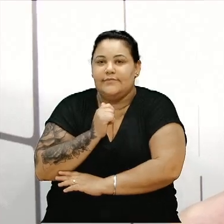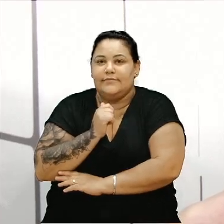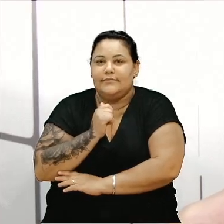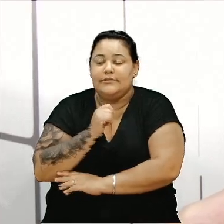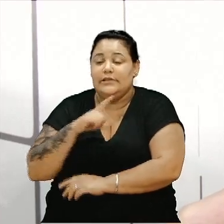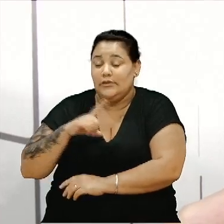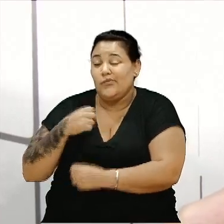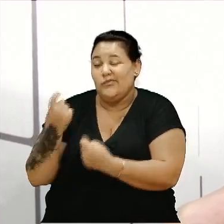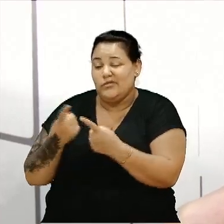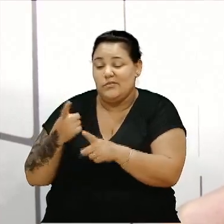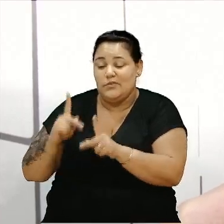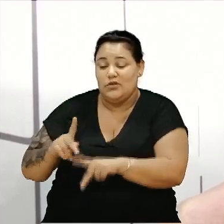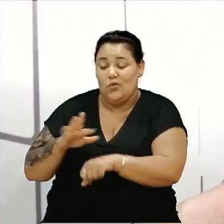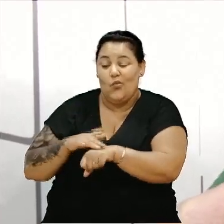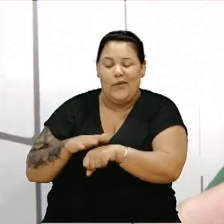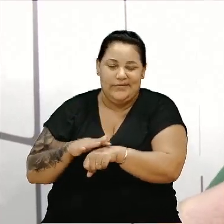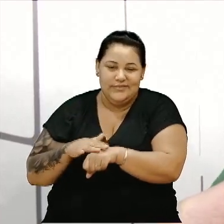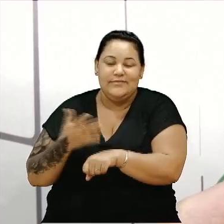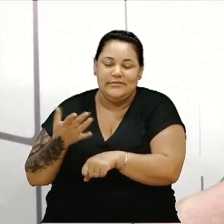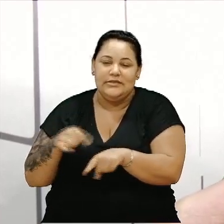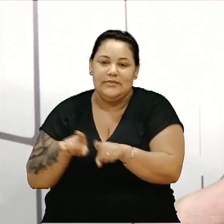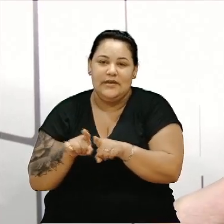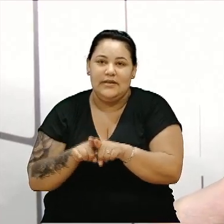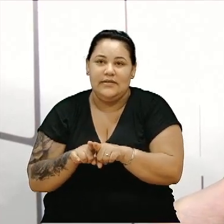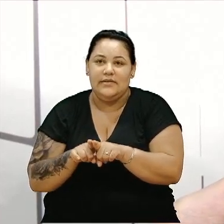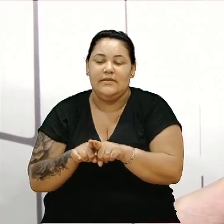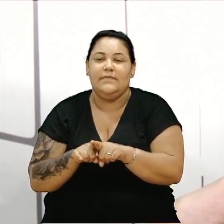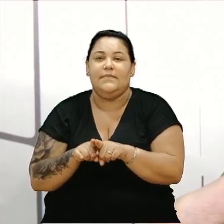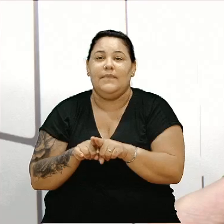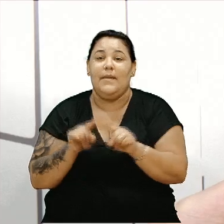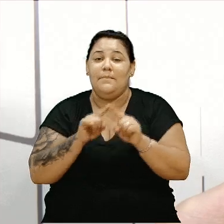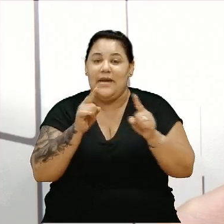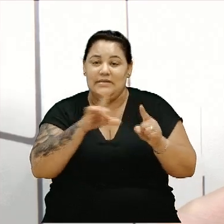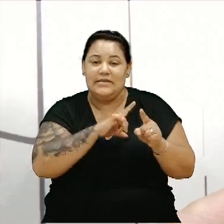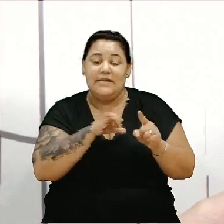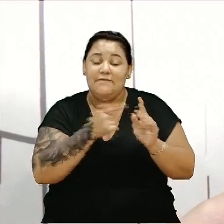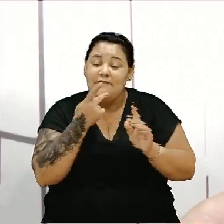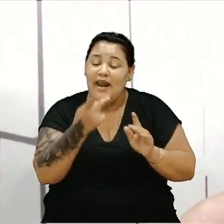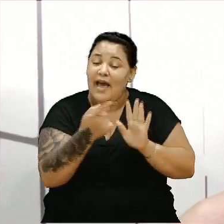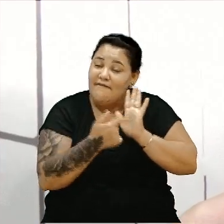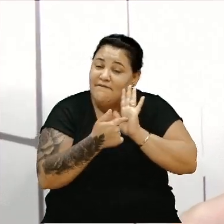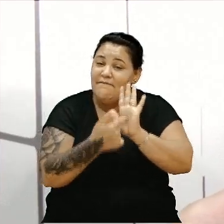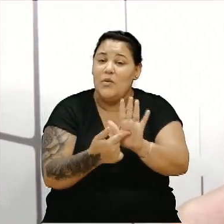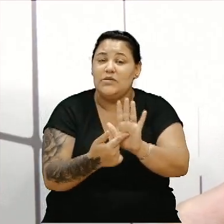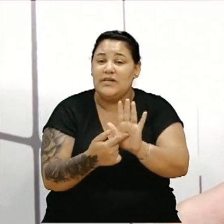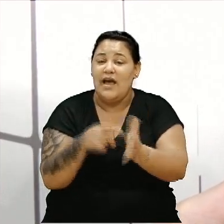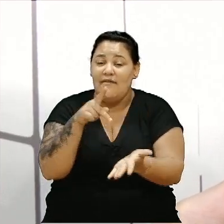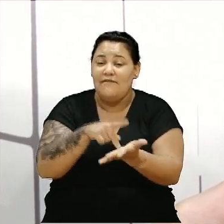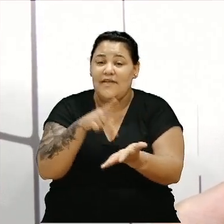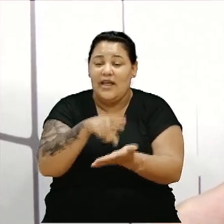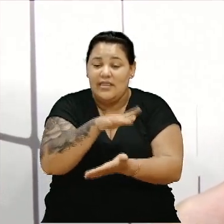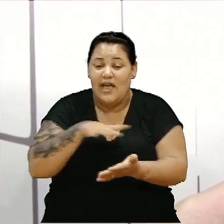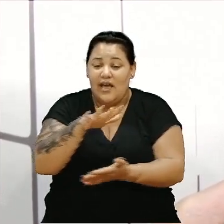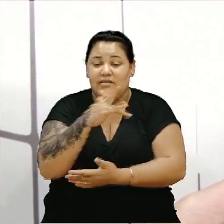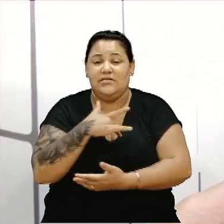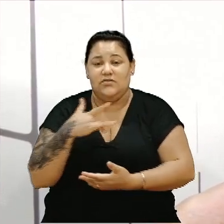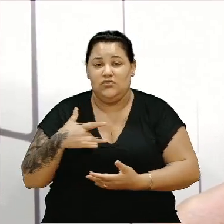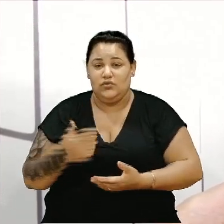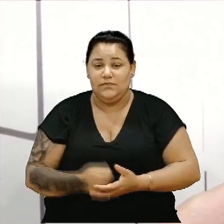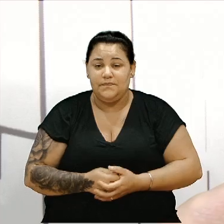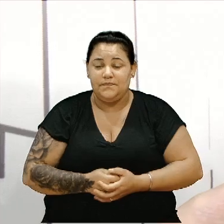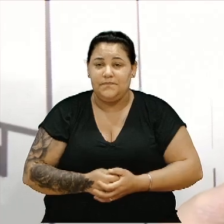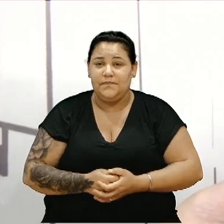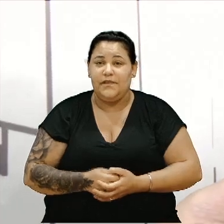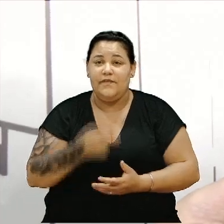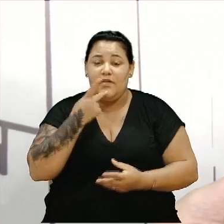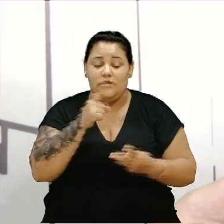doenças específicas, né? Mas também ter uma transparência para as pessoas na área da saúde. A parte da